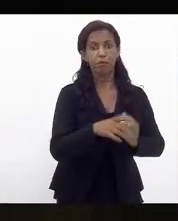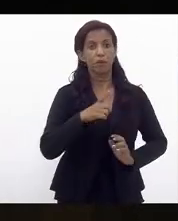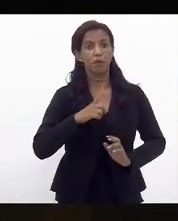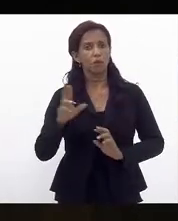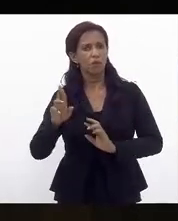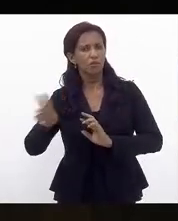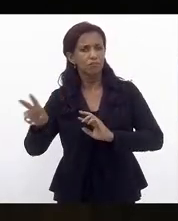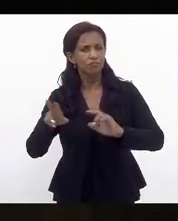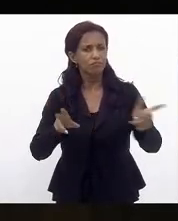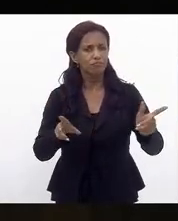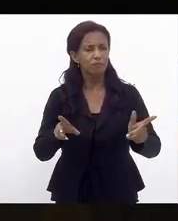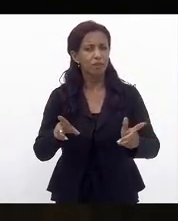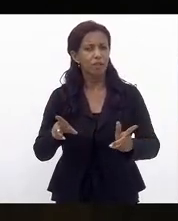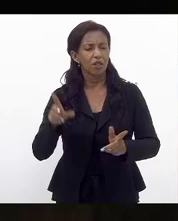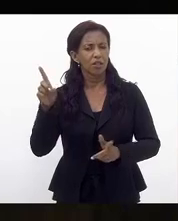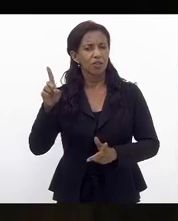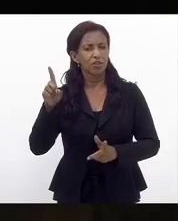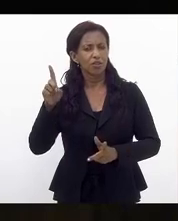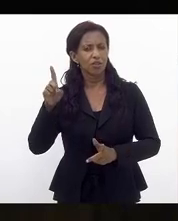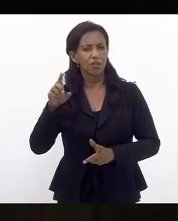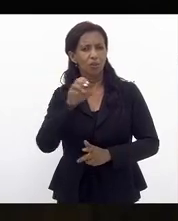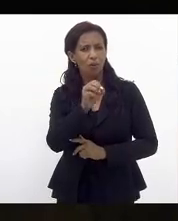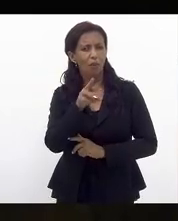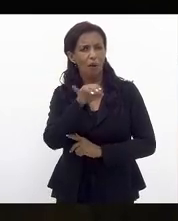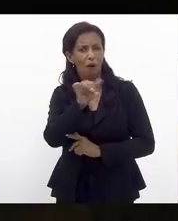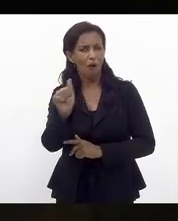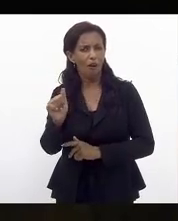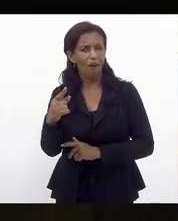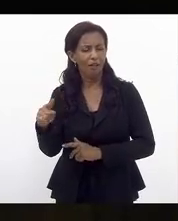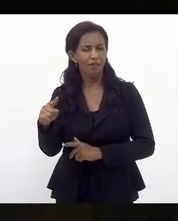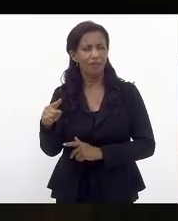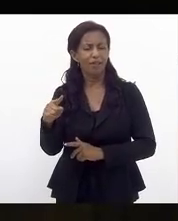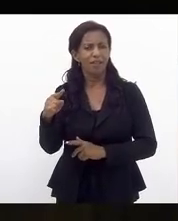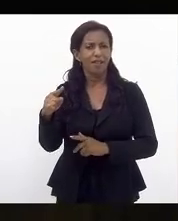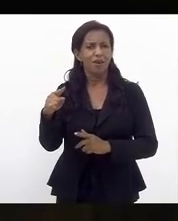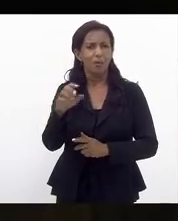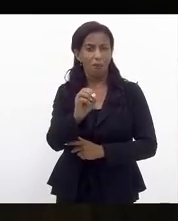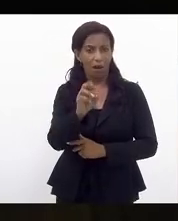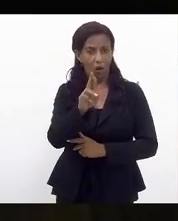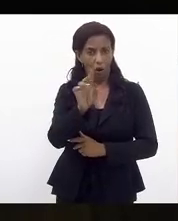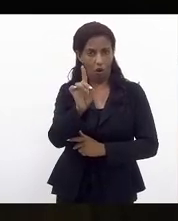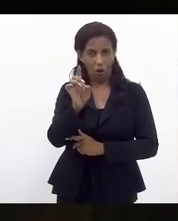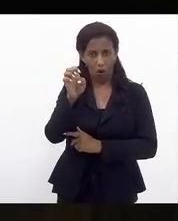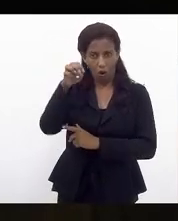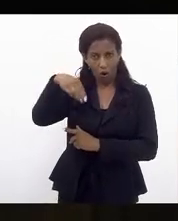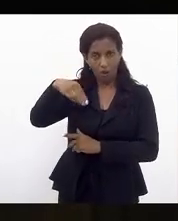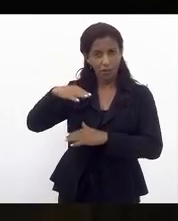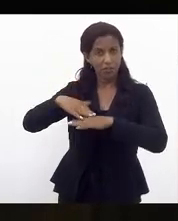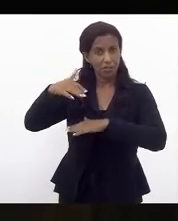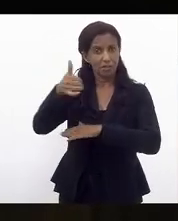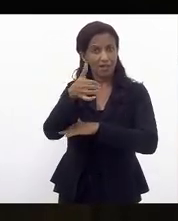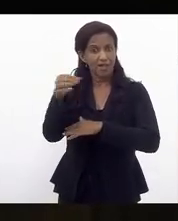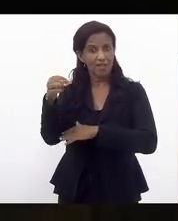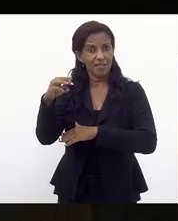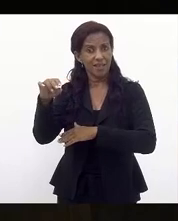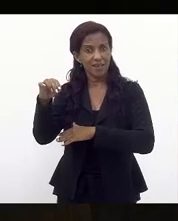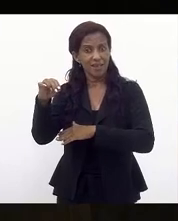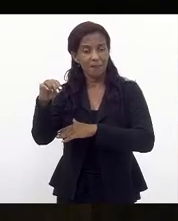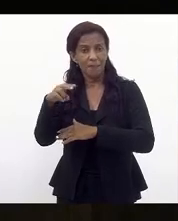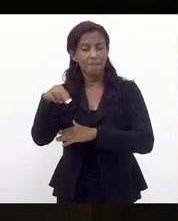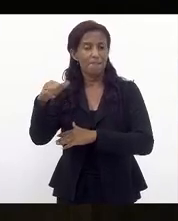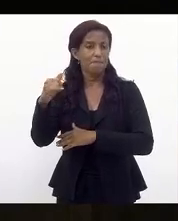diferença de da ordem de mais de 100 milhões de reais entre o exercício 2018 e o de 2022 pegando